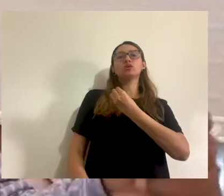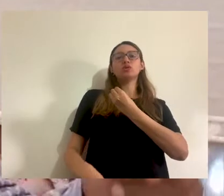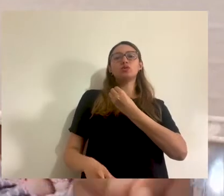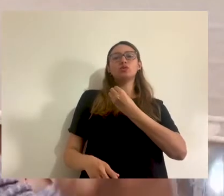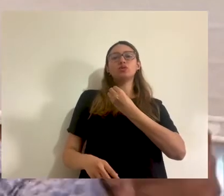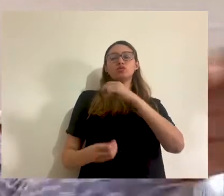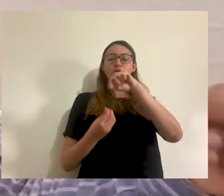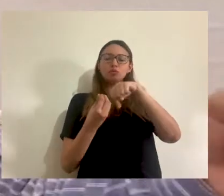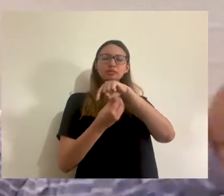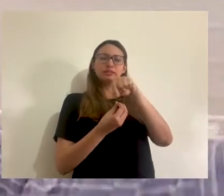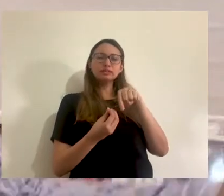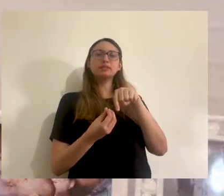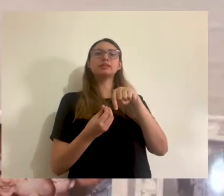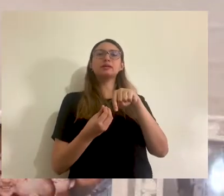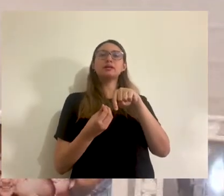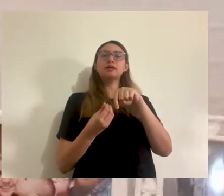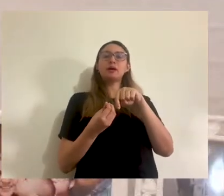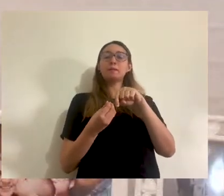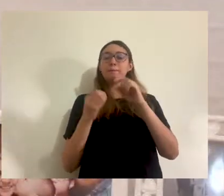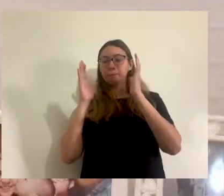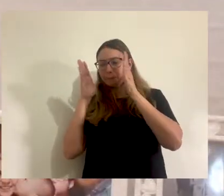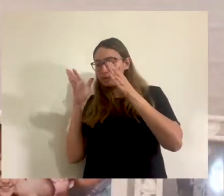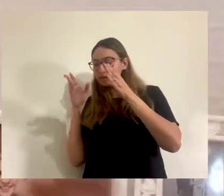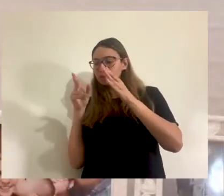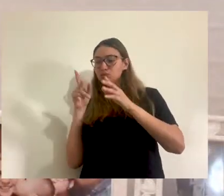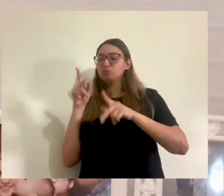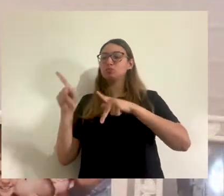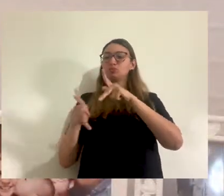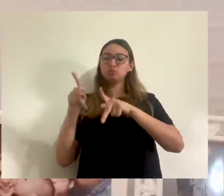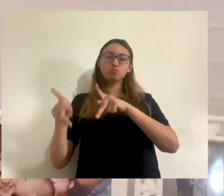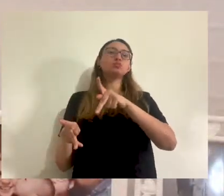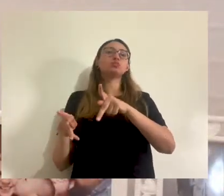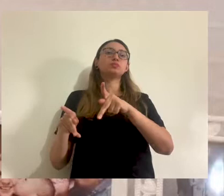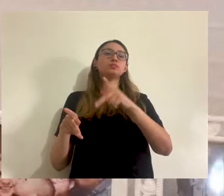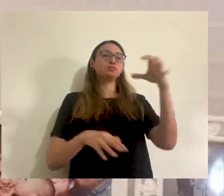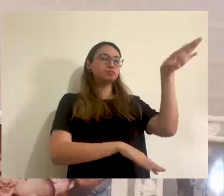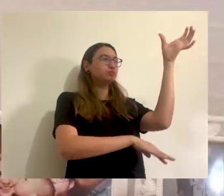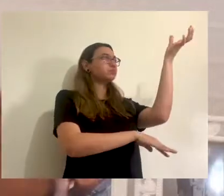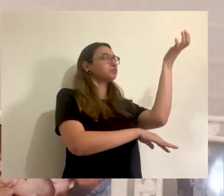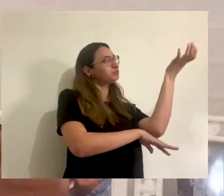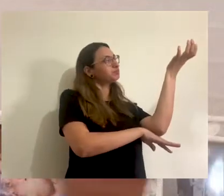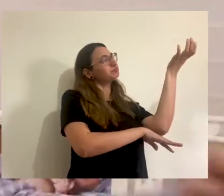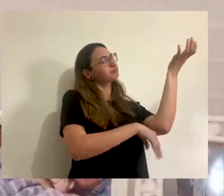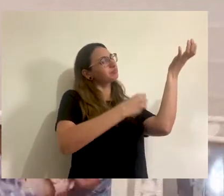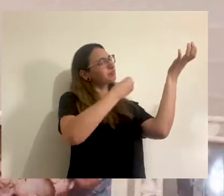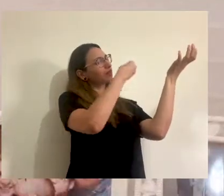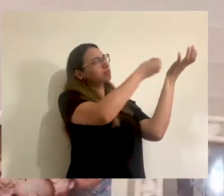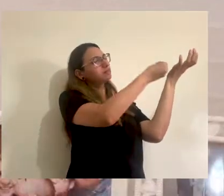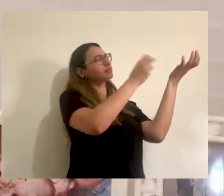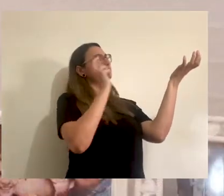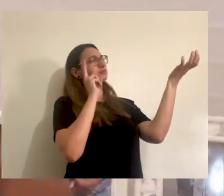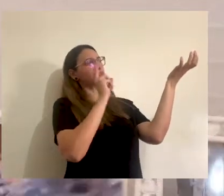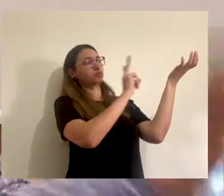para o público, para que as pessoas possam admirá-lo. Outras dão esmola e fazem isso para que os indivíduos olhem para a esmola que ele está